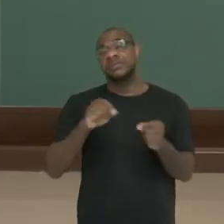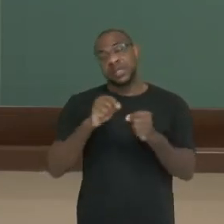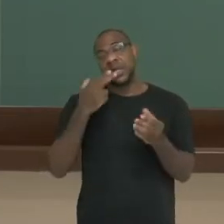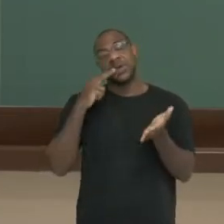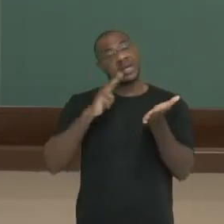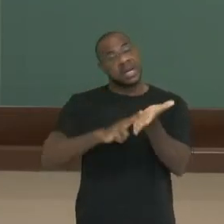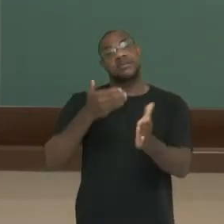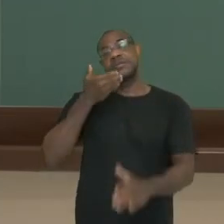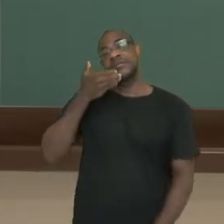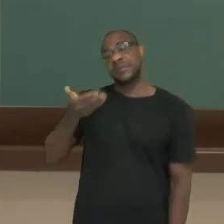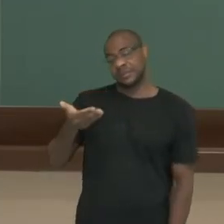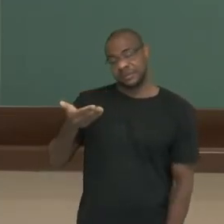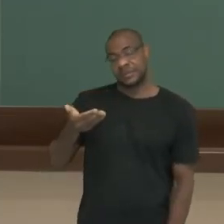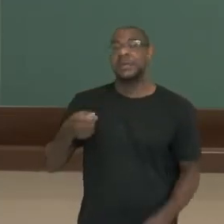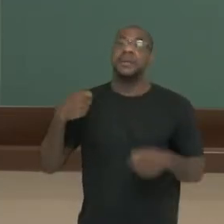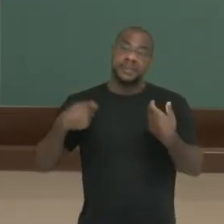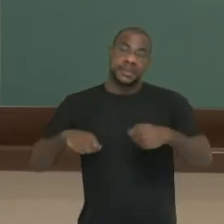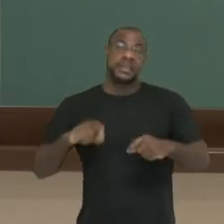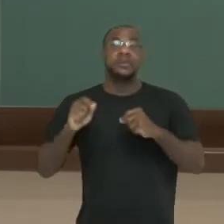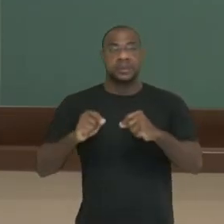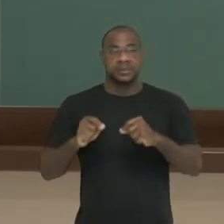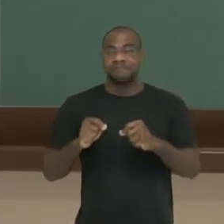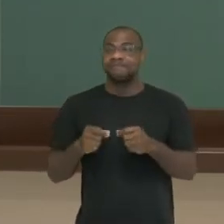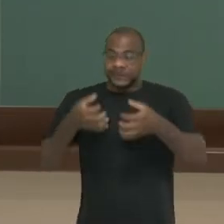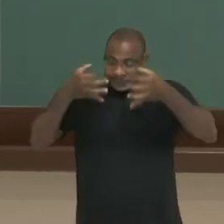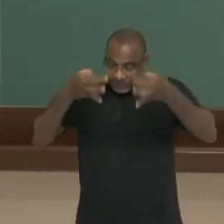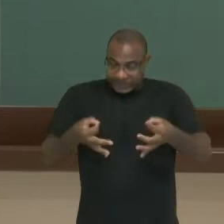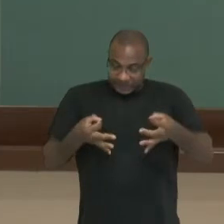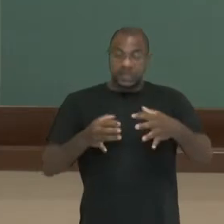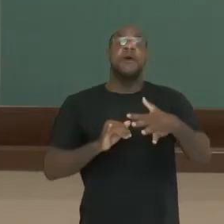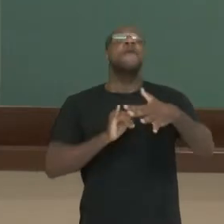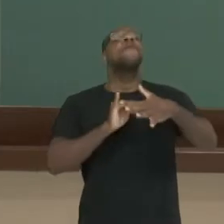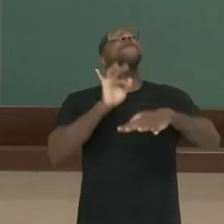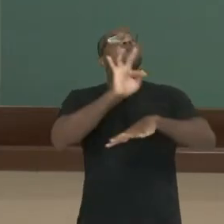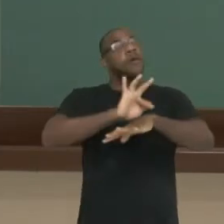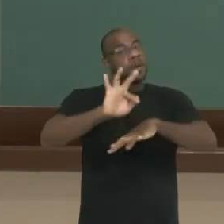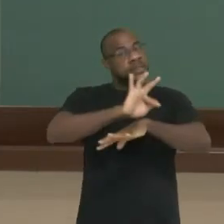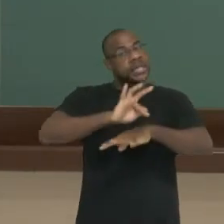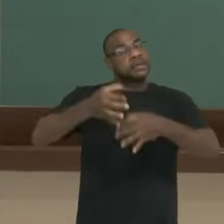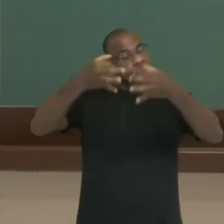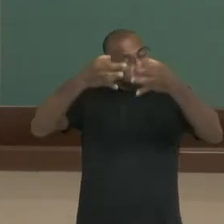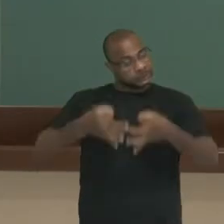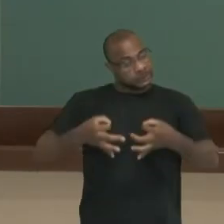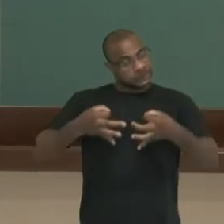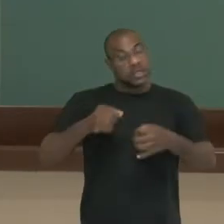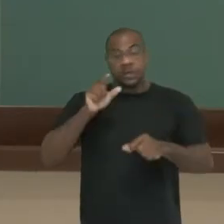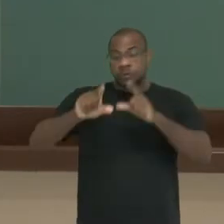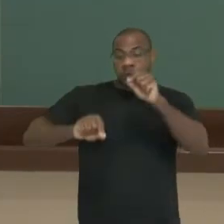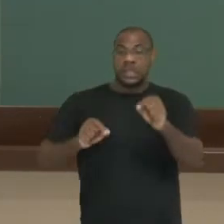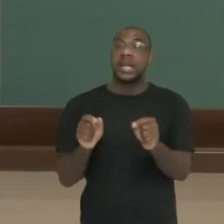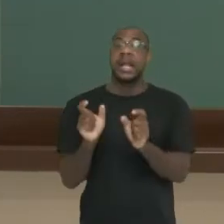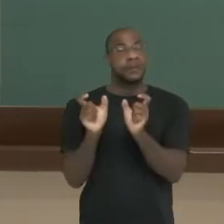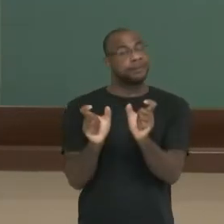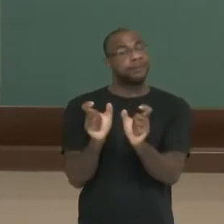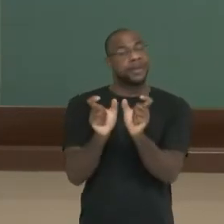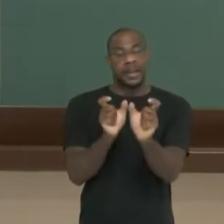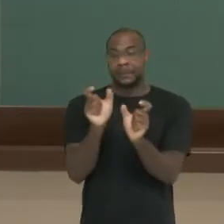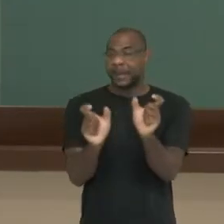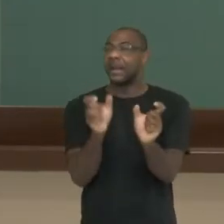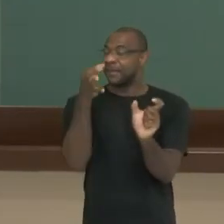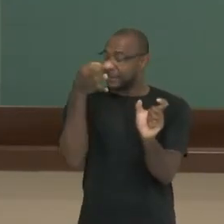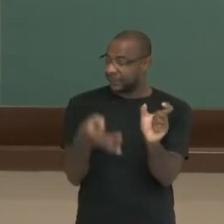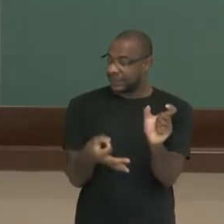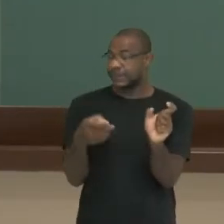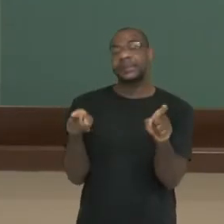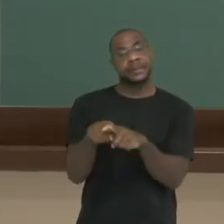de solicitação, temos que manter uma maior formalidade aí na seleção das palavras que vão compor a linguagem formal